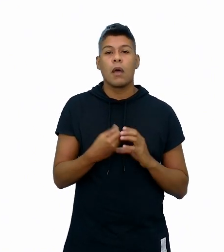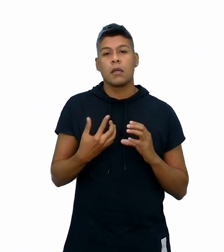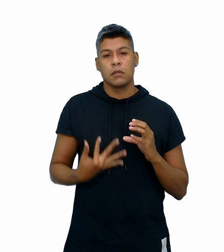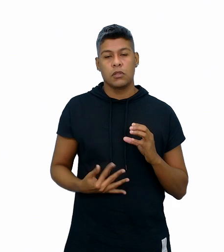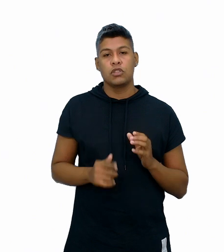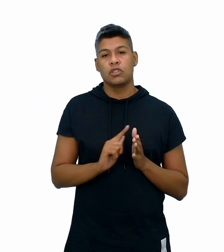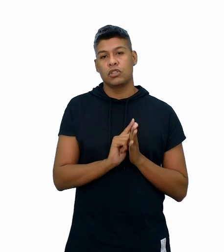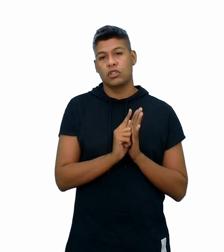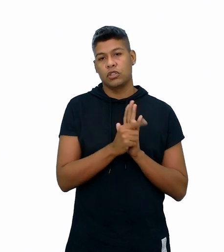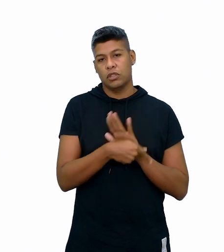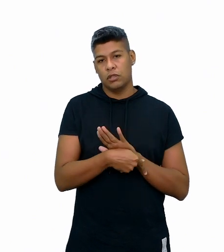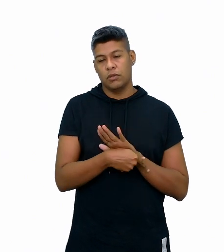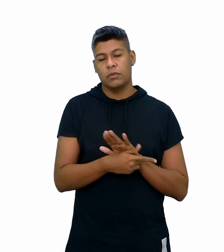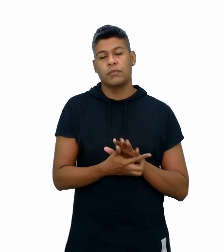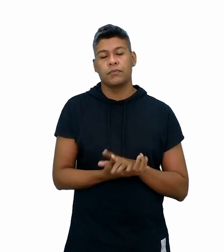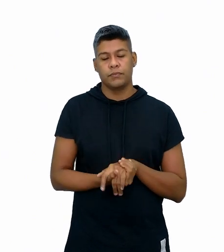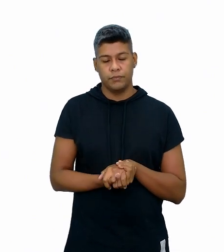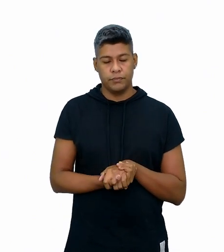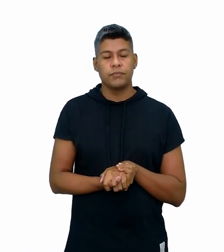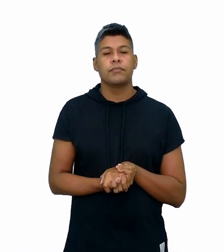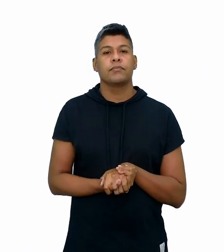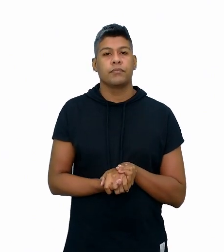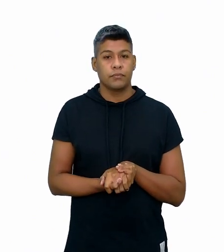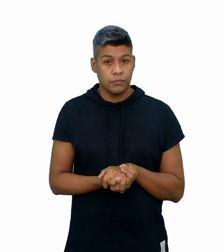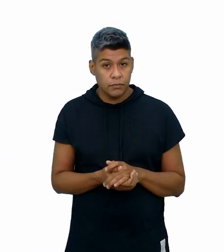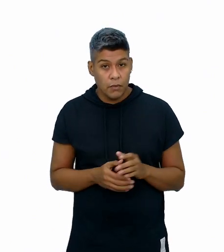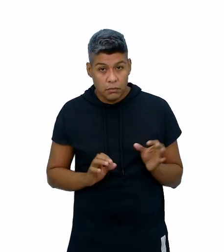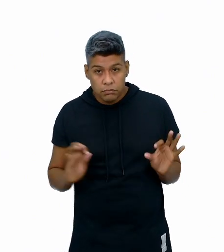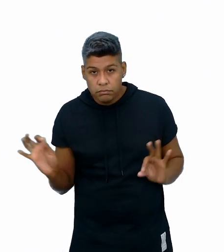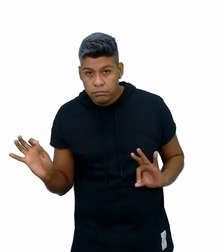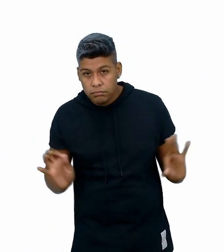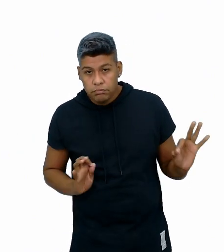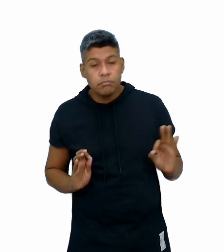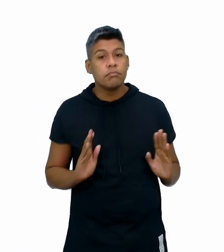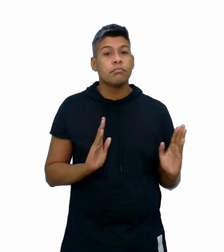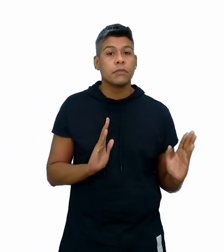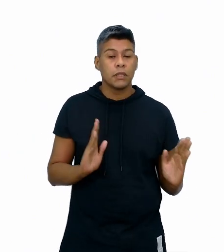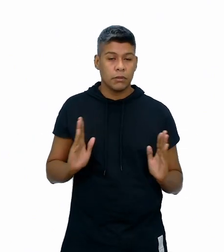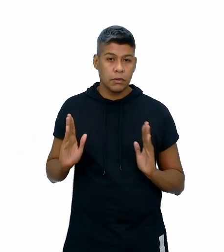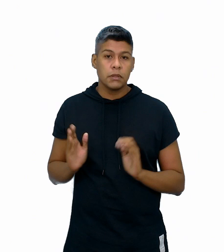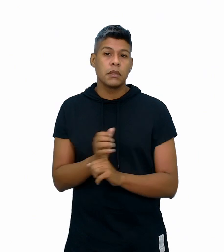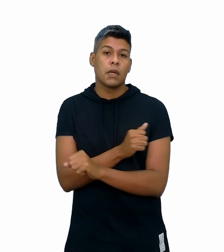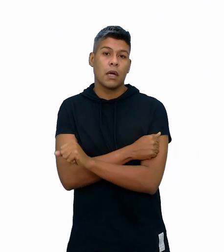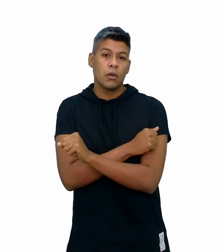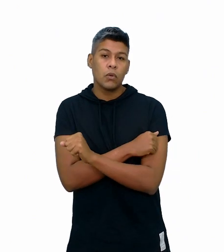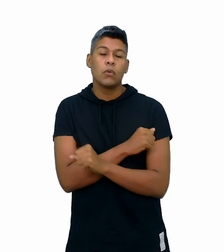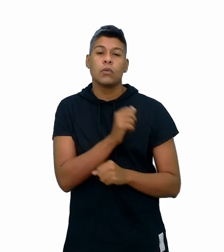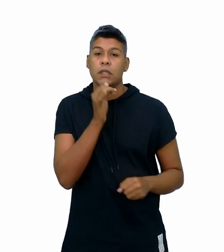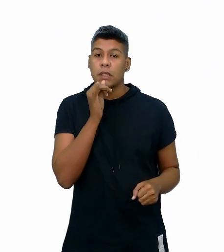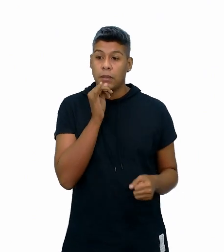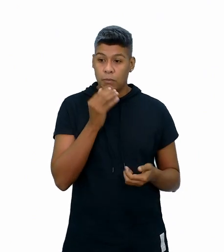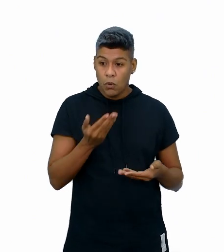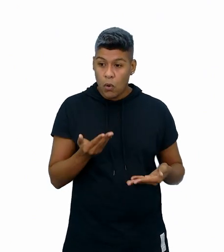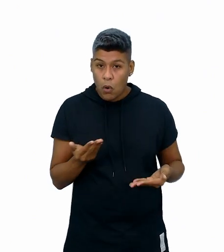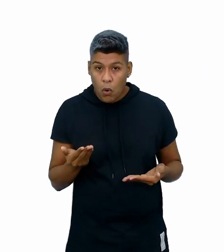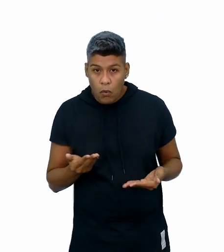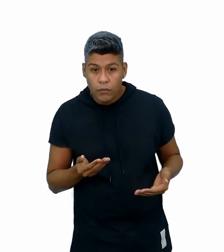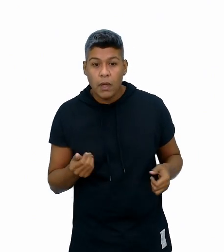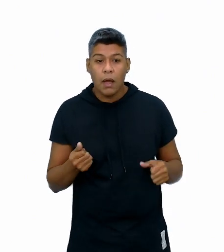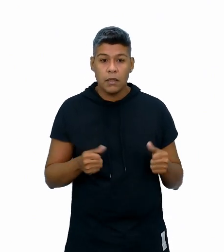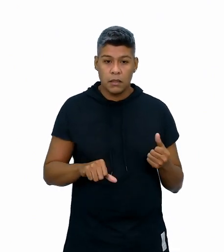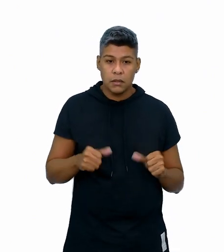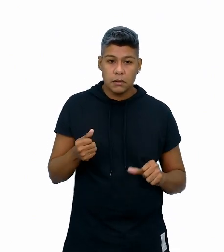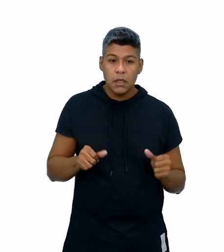do gênero. Durante a organização aí da sequência, né, os estudantes são convidados a analisar aí se já